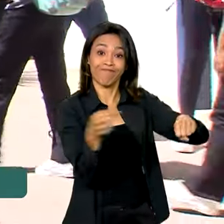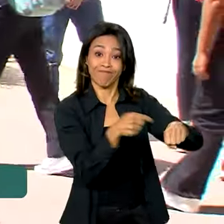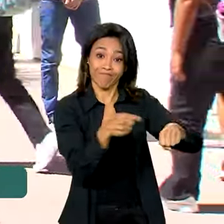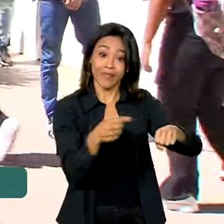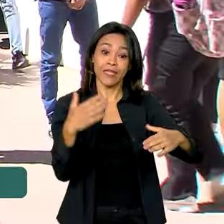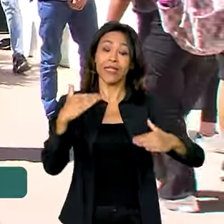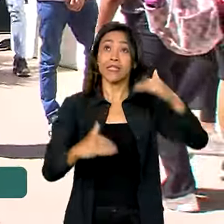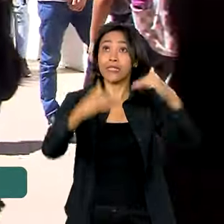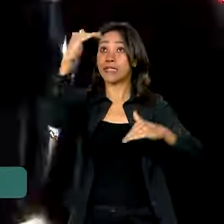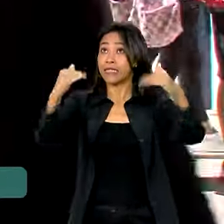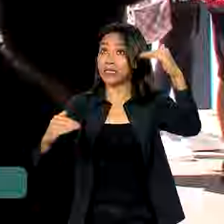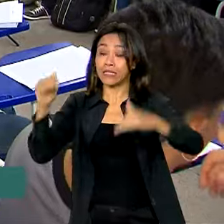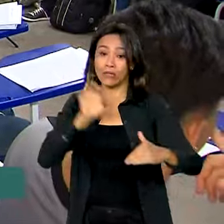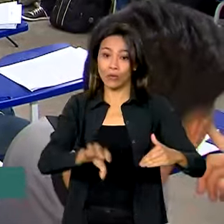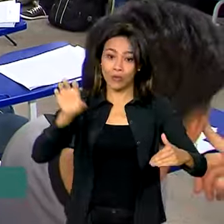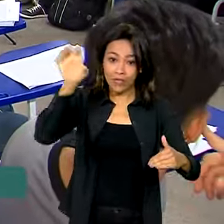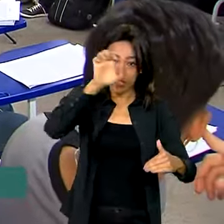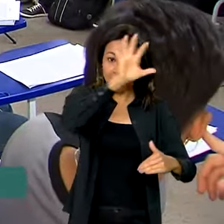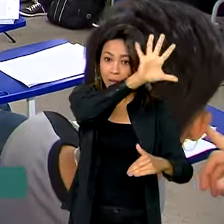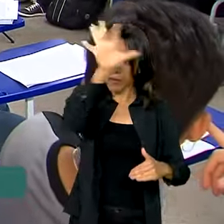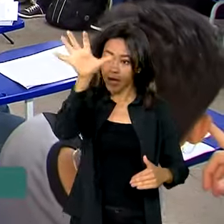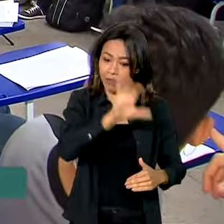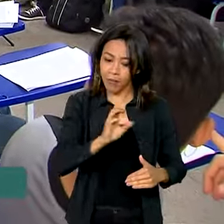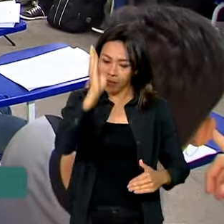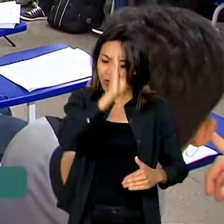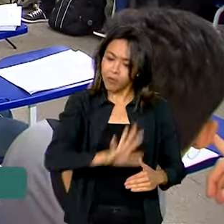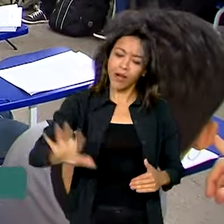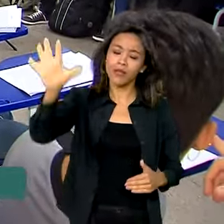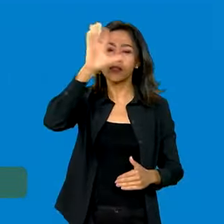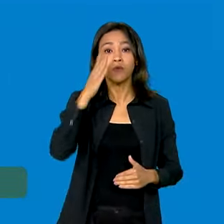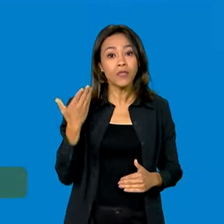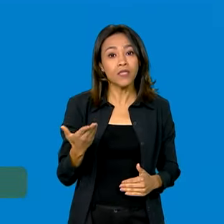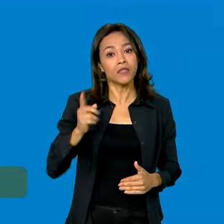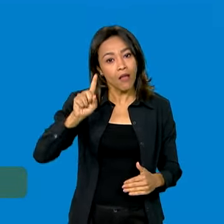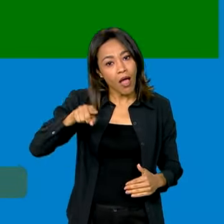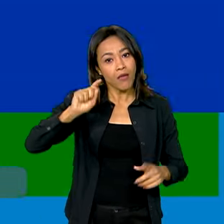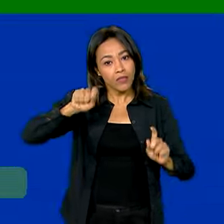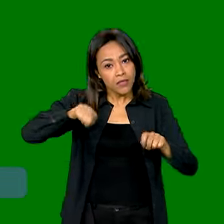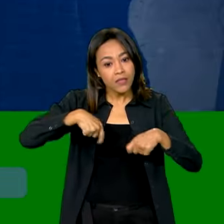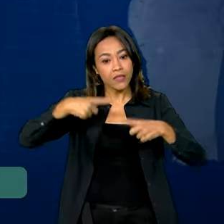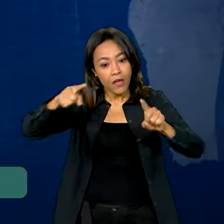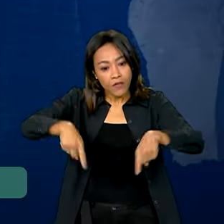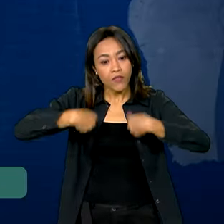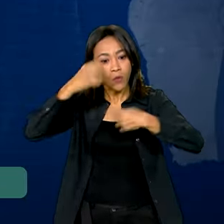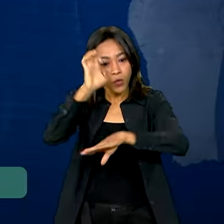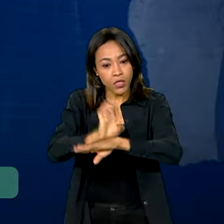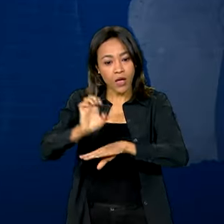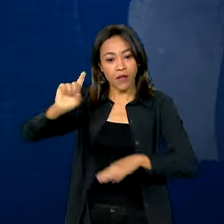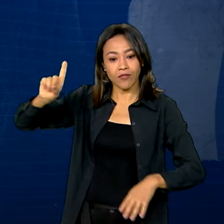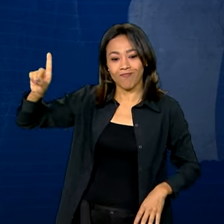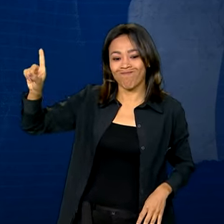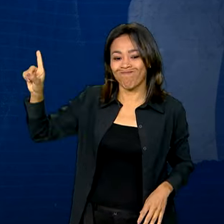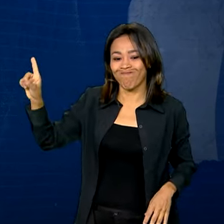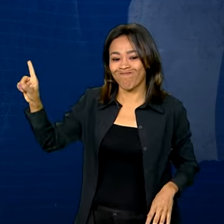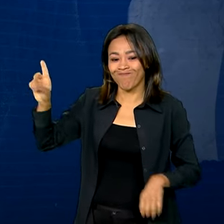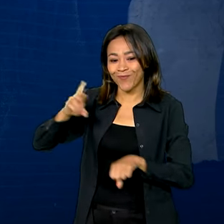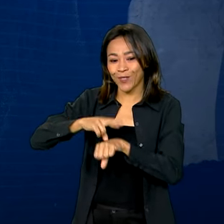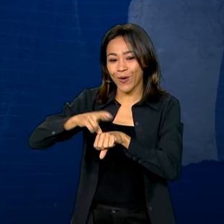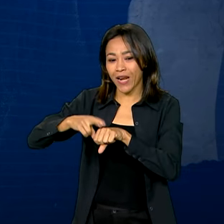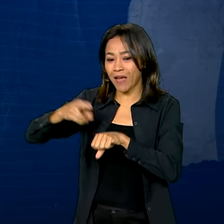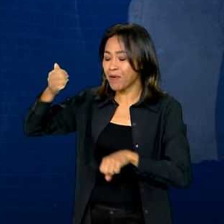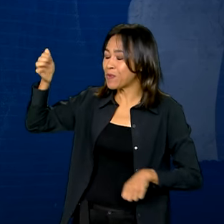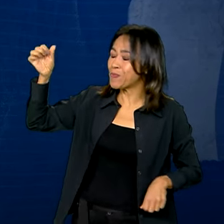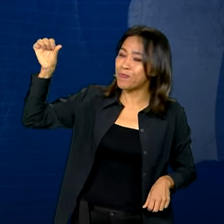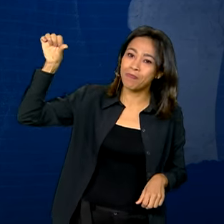entre Estados e regiões seguem sendo um desafio Roraima registrou o pior índice para o ensino